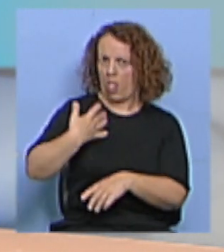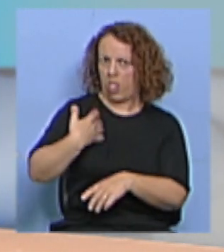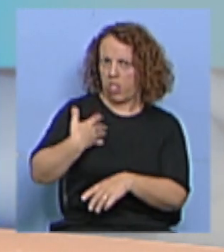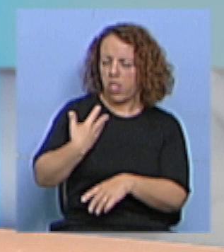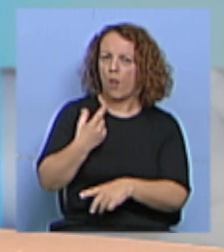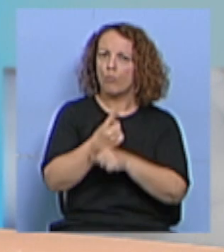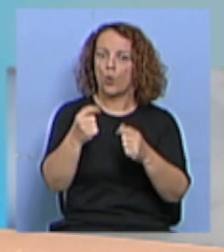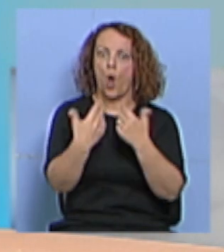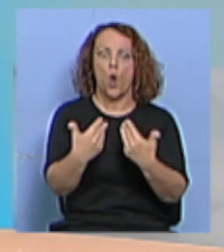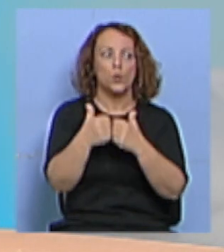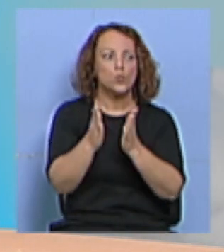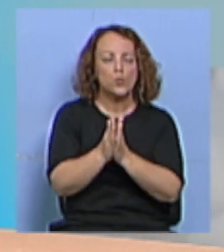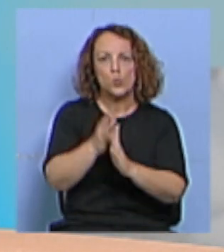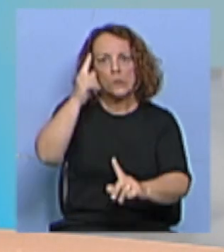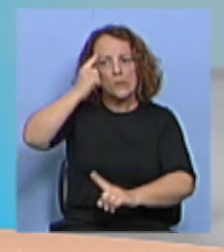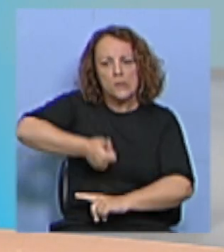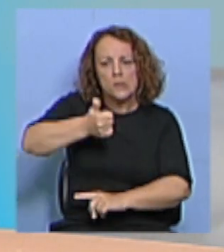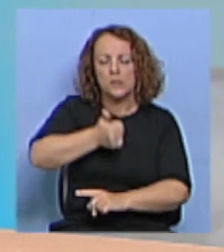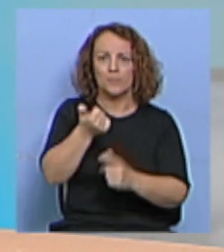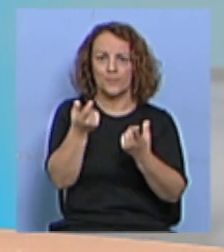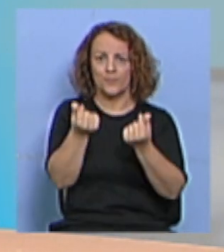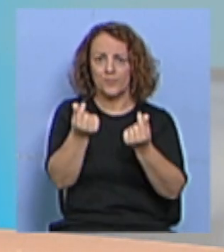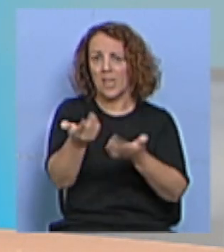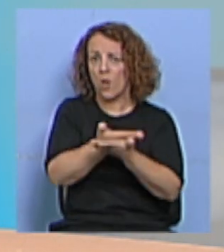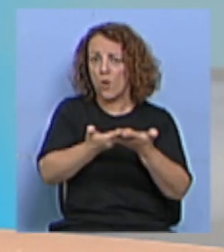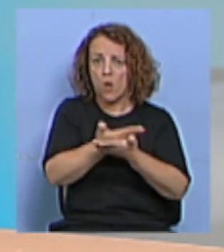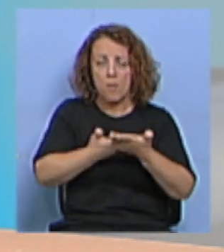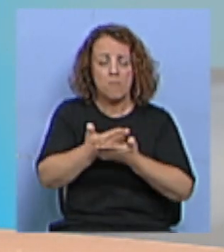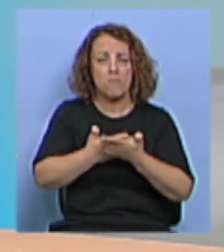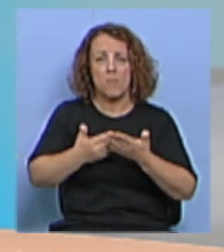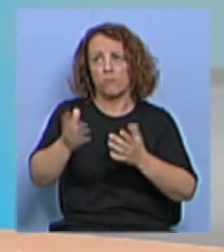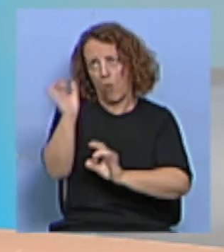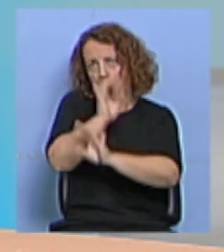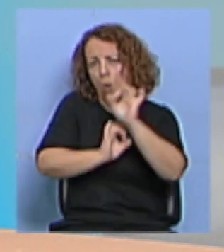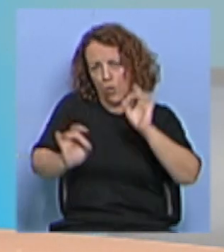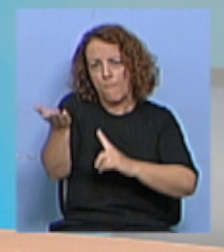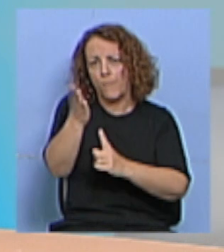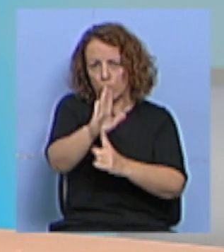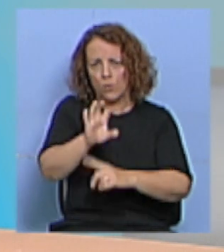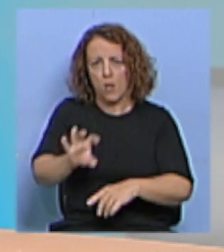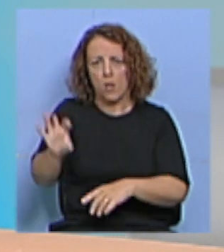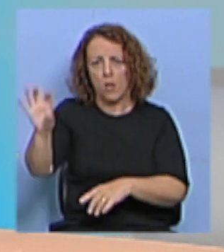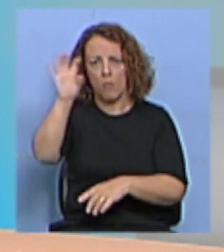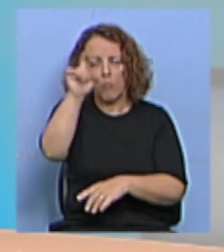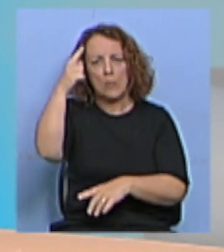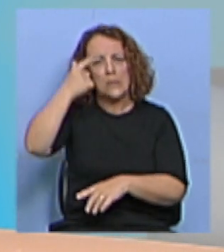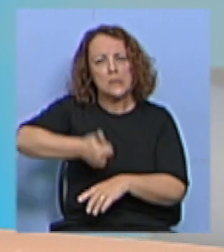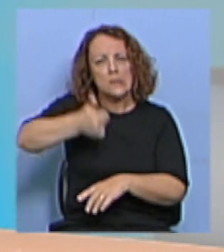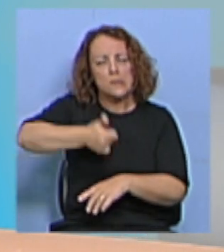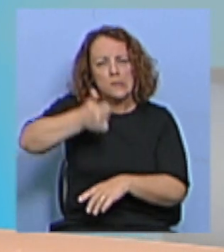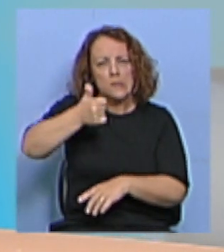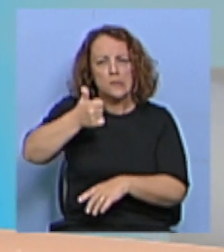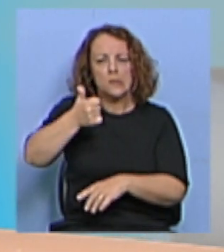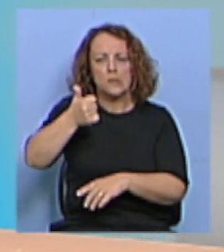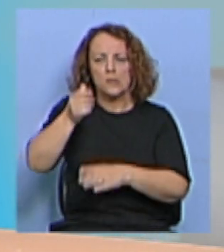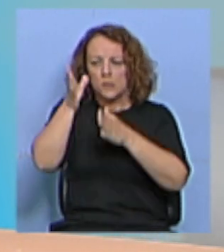de todos os recursos económicos dos países da Europa, no caso concreto, possa vir a pôr em causa,